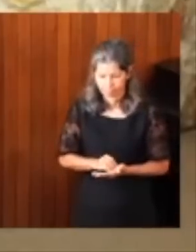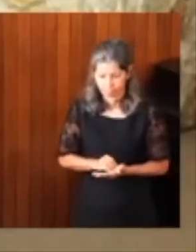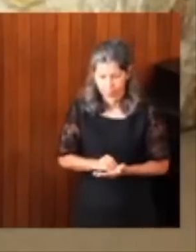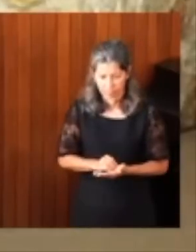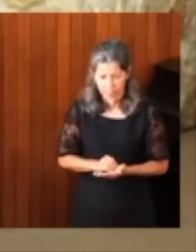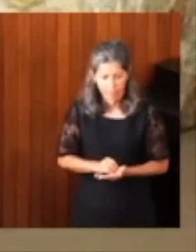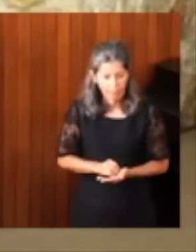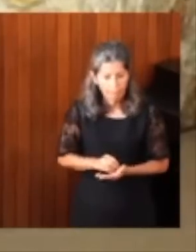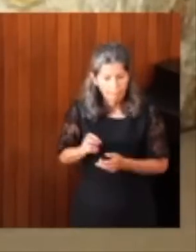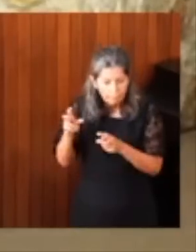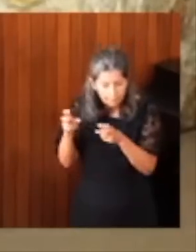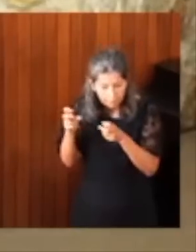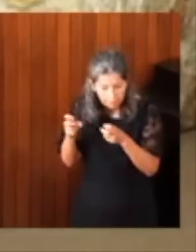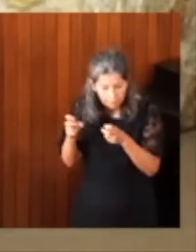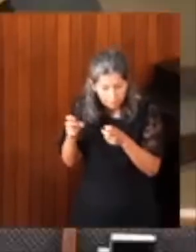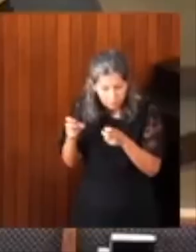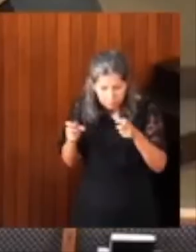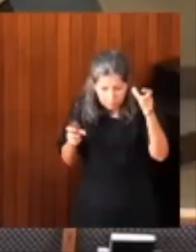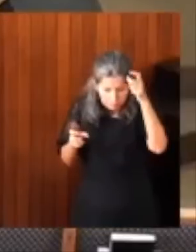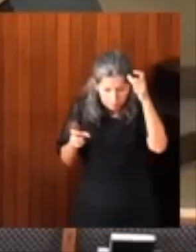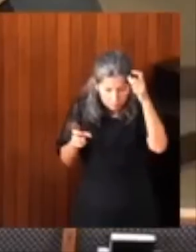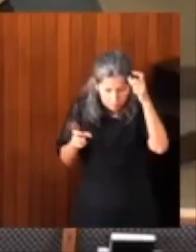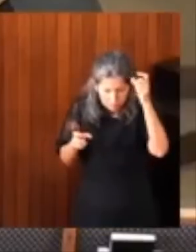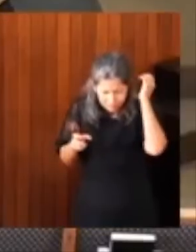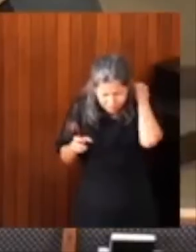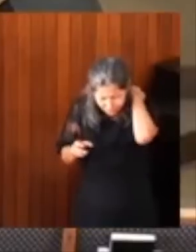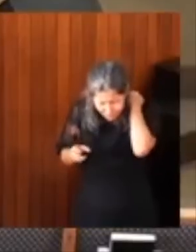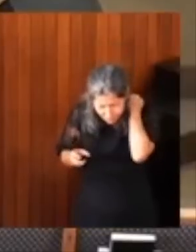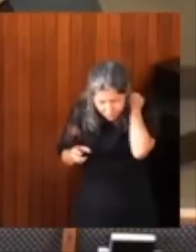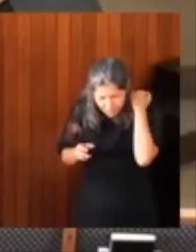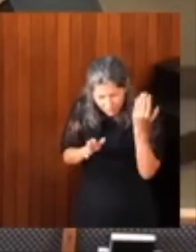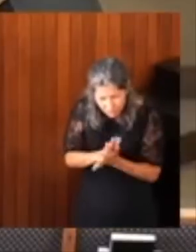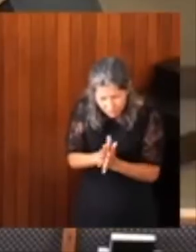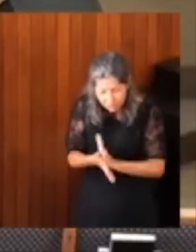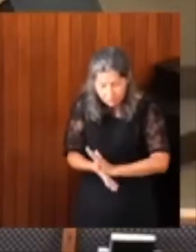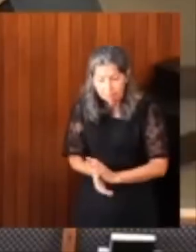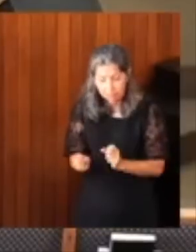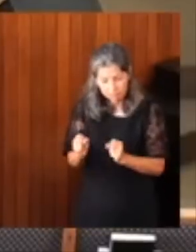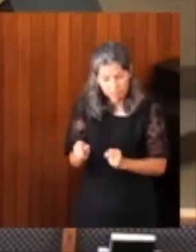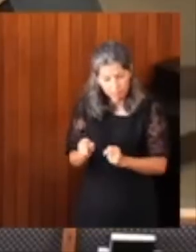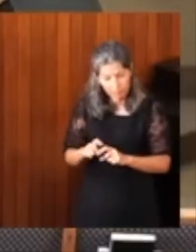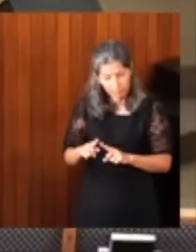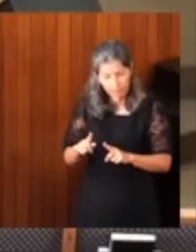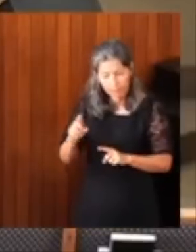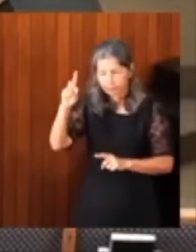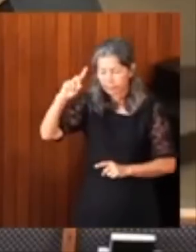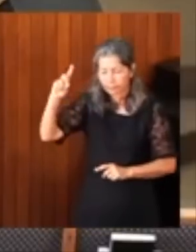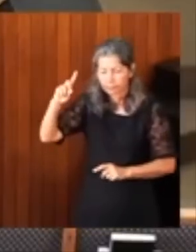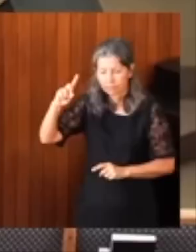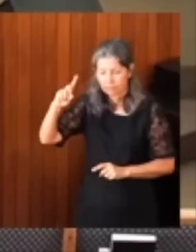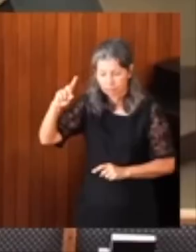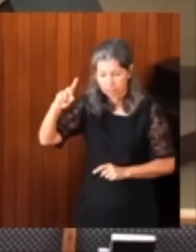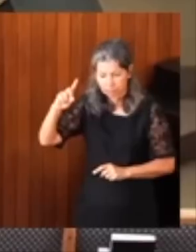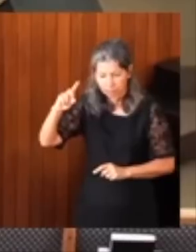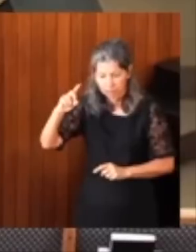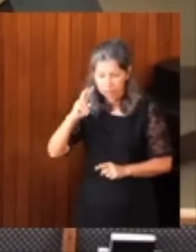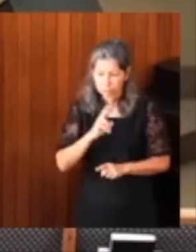Mas Deus me preservou. Deus me salvou. E eu tomei a decisão finalmente, e foi a decisão mais importante da minha